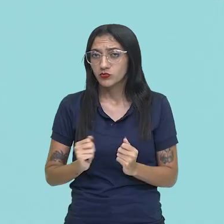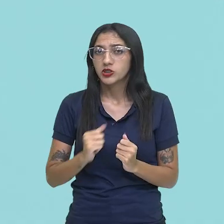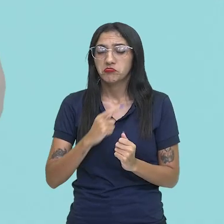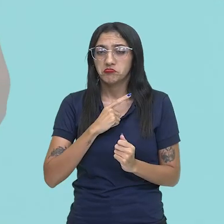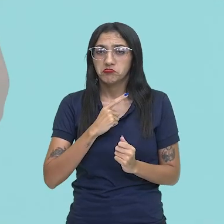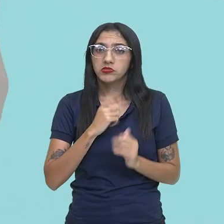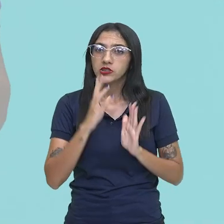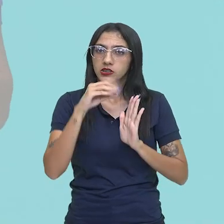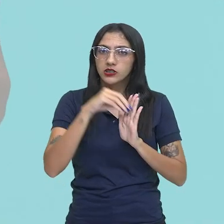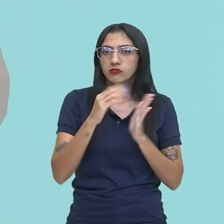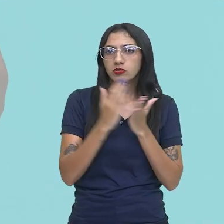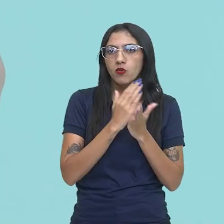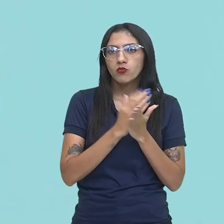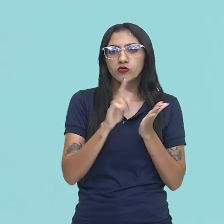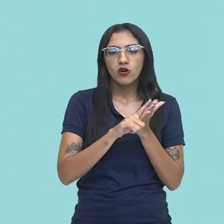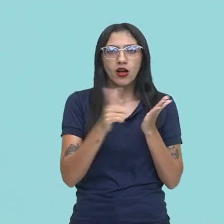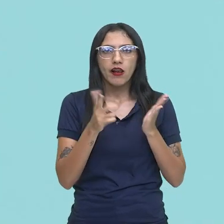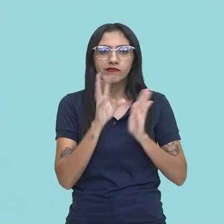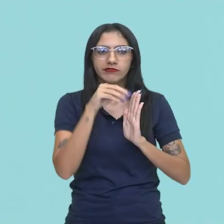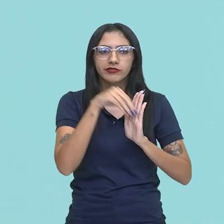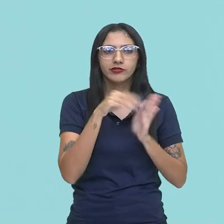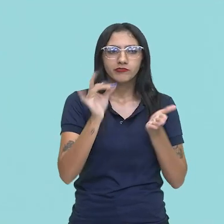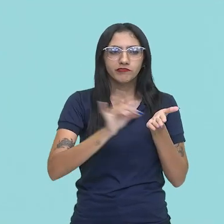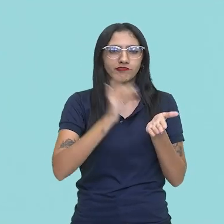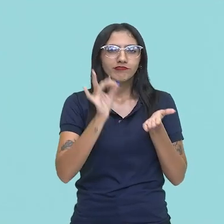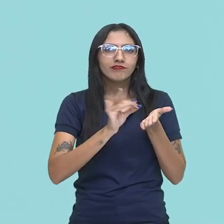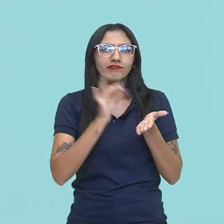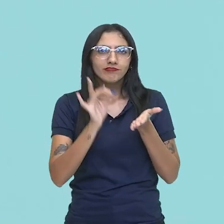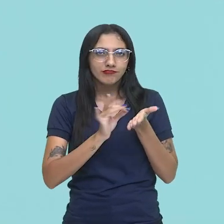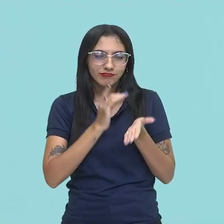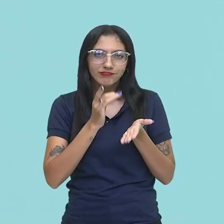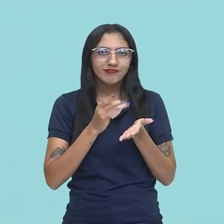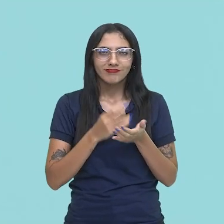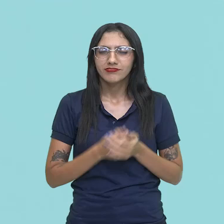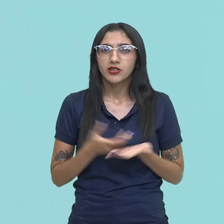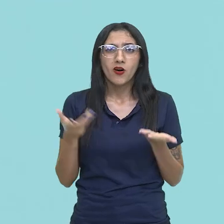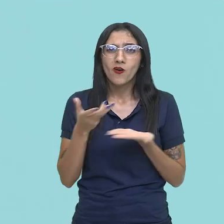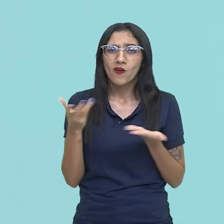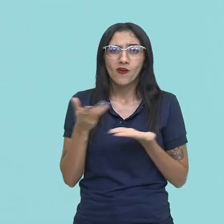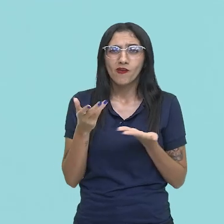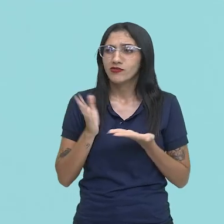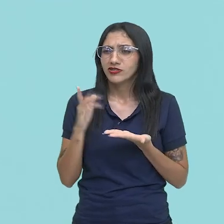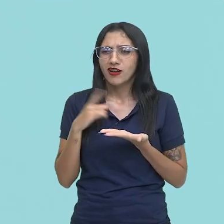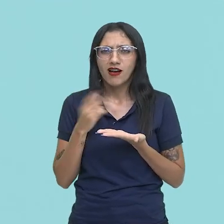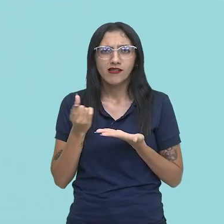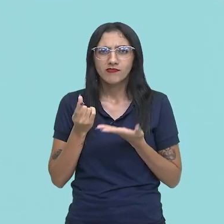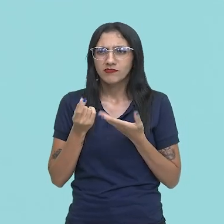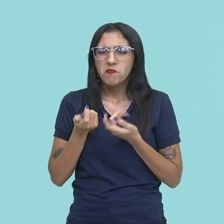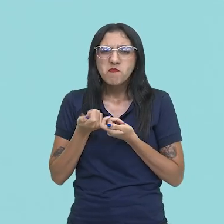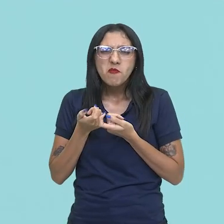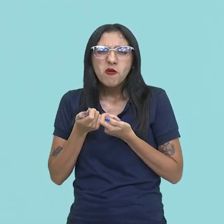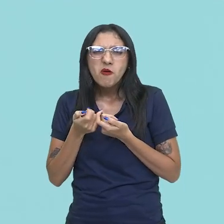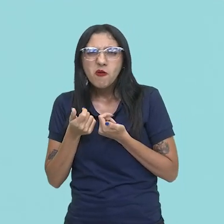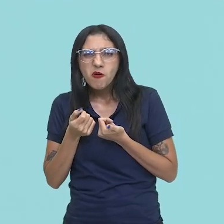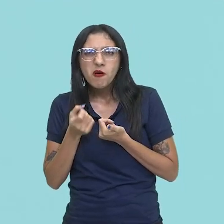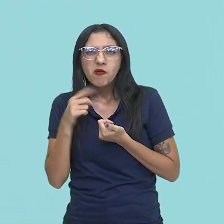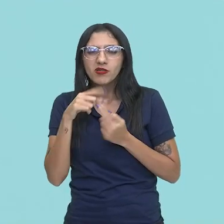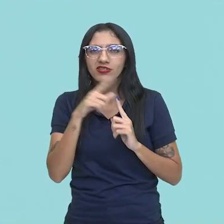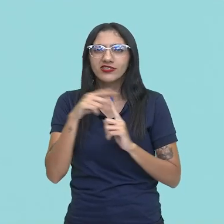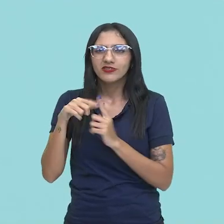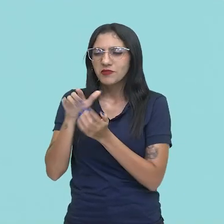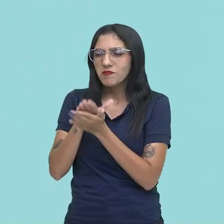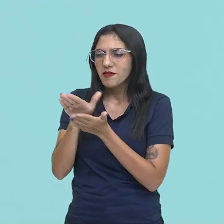dentro dos jornais digitais também, né? Já que não existe, está escasso esse tipo de